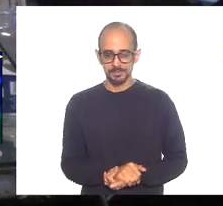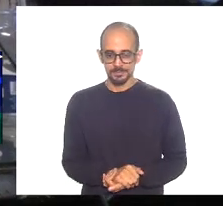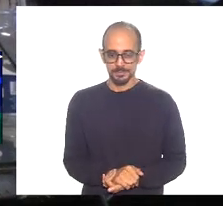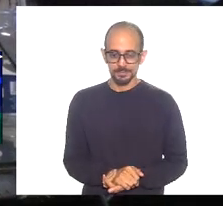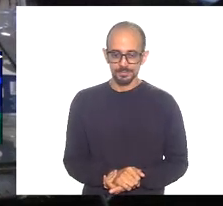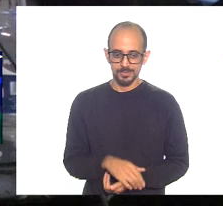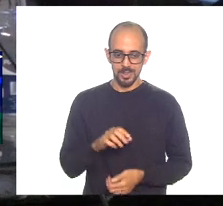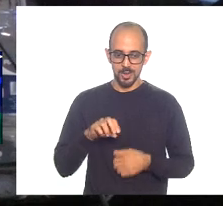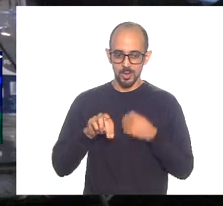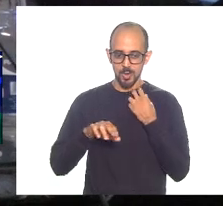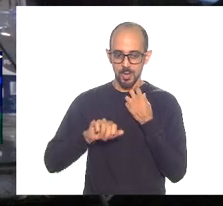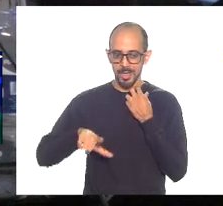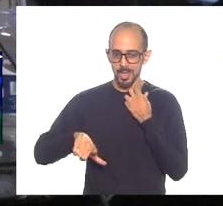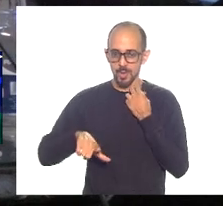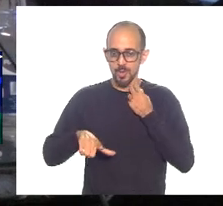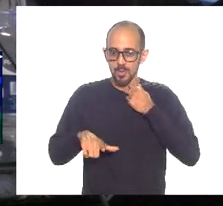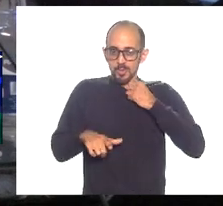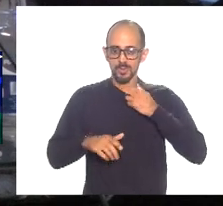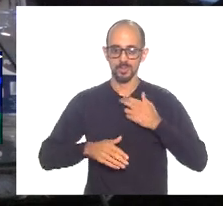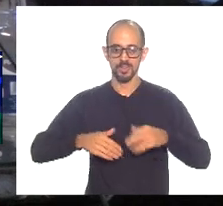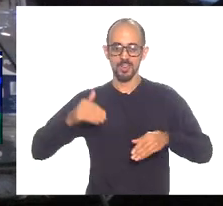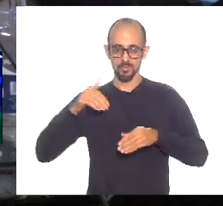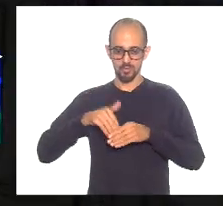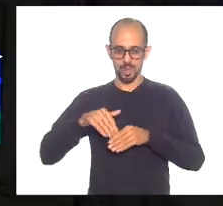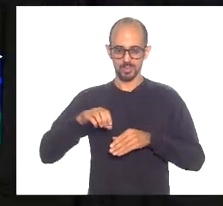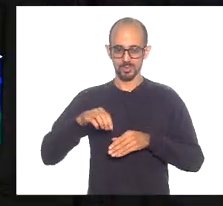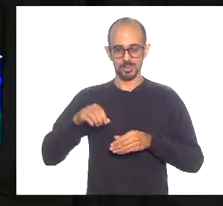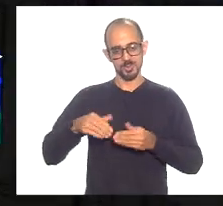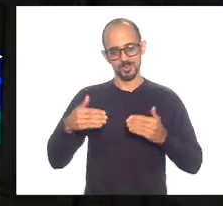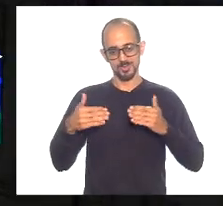O Deputado Manoel de Carvalho favorável